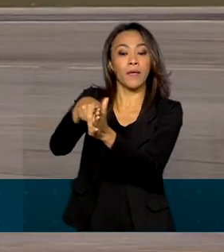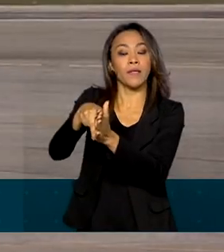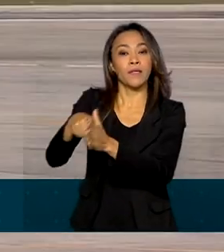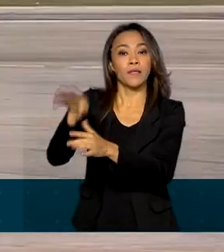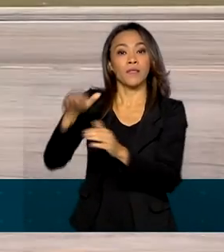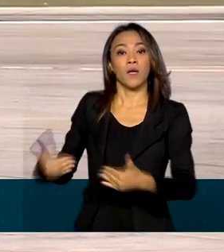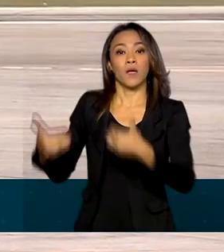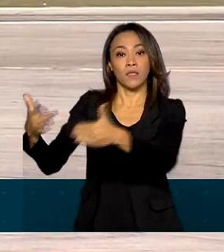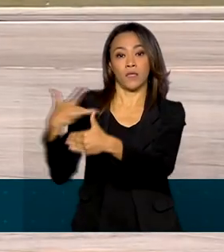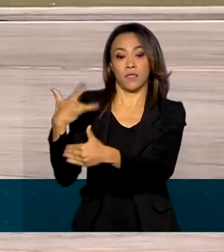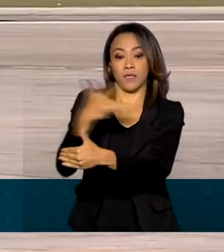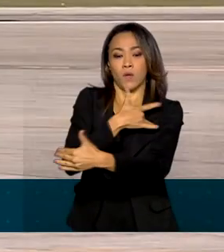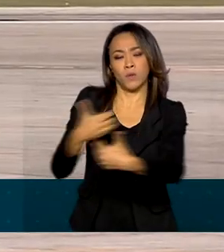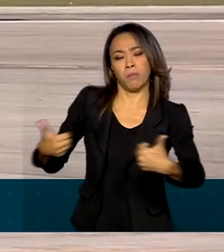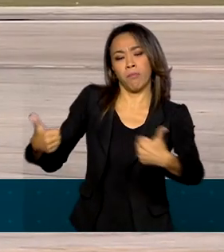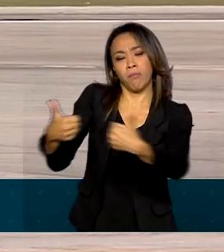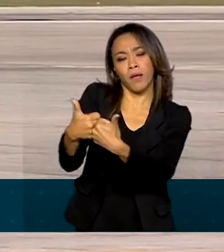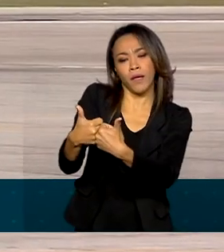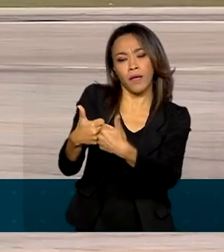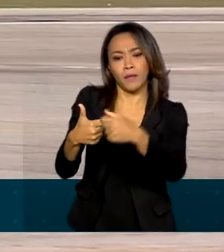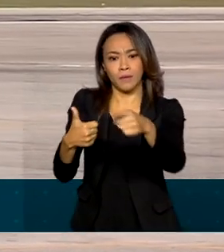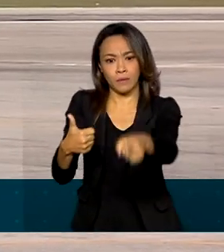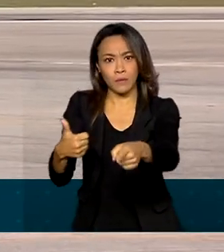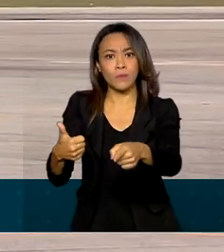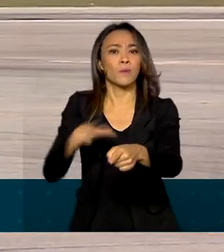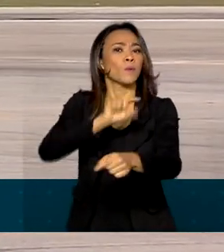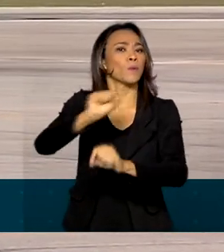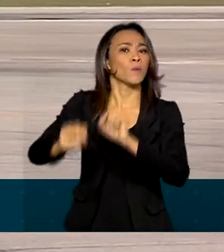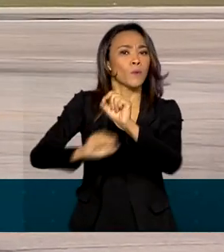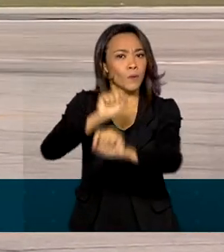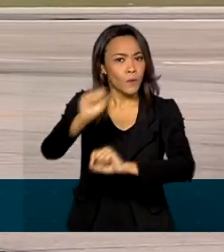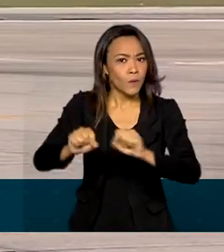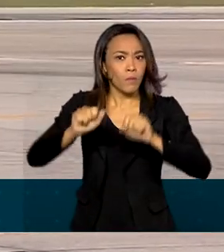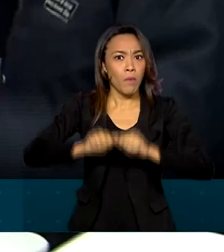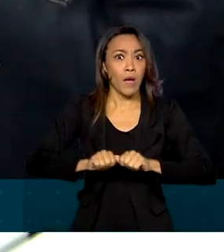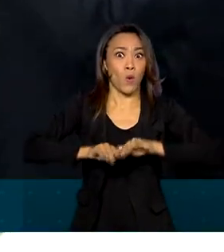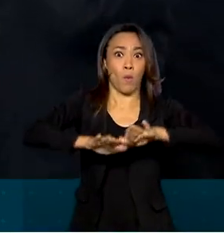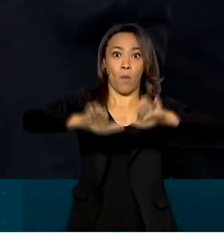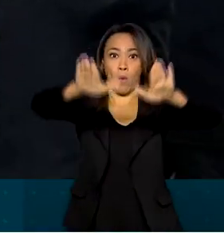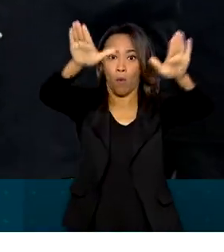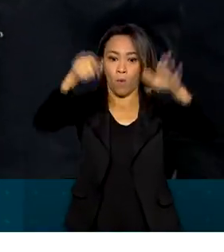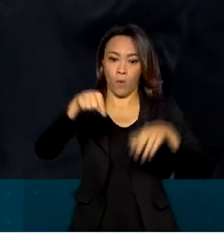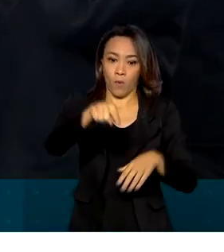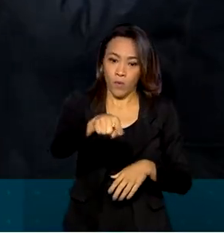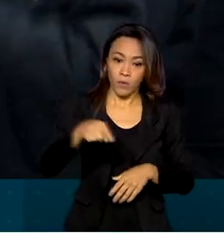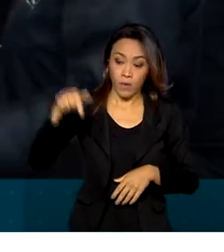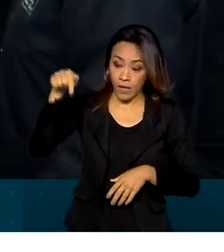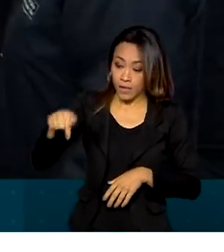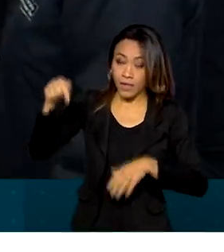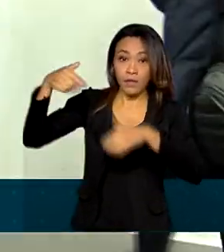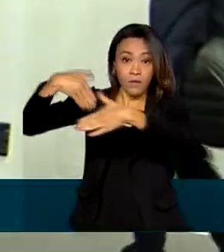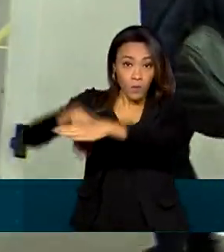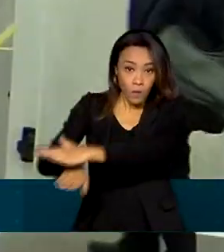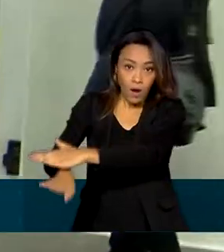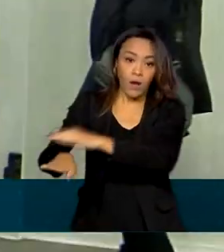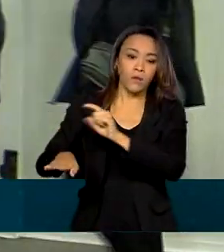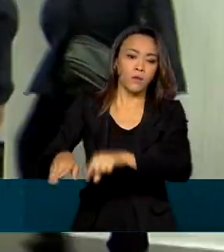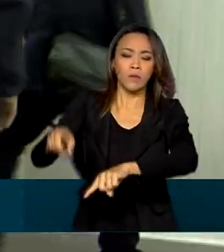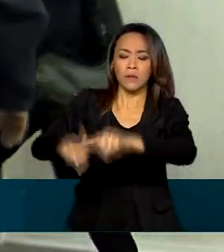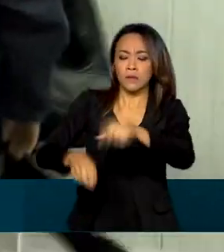Saúde, que fica próximo ao maior aeroporto internacional do país. Aqui ficam armazenados